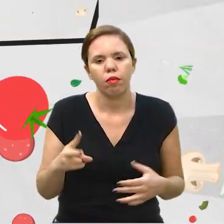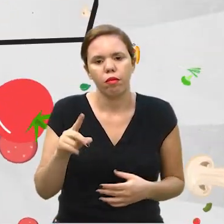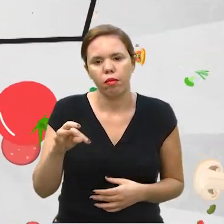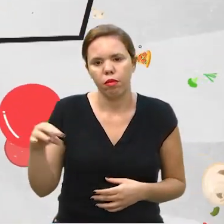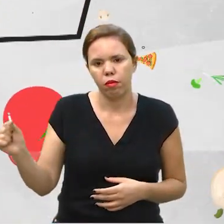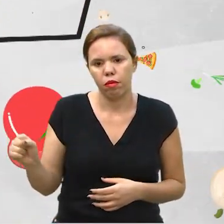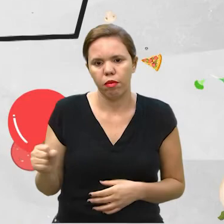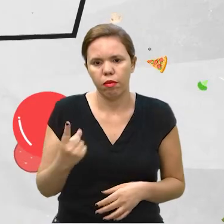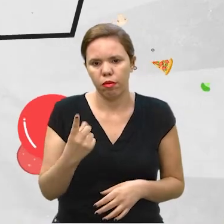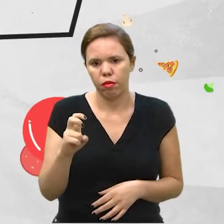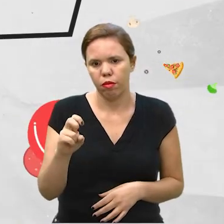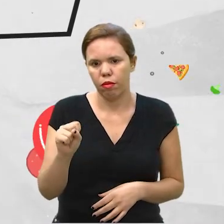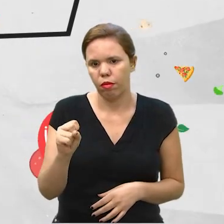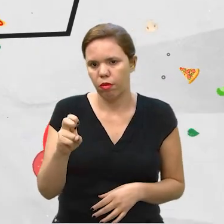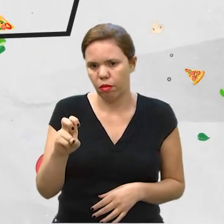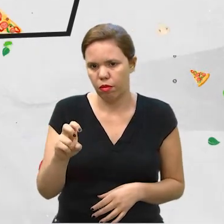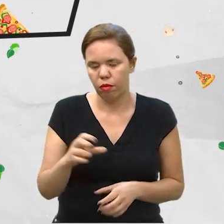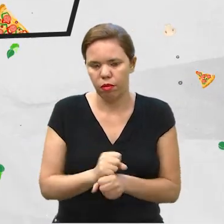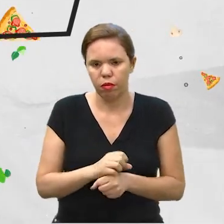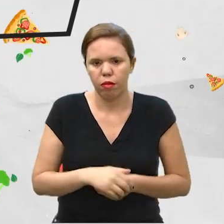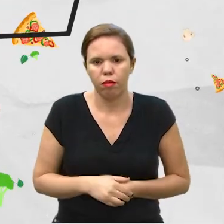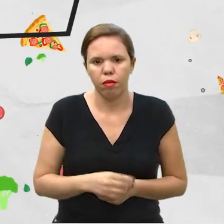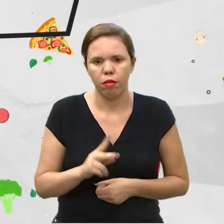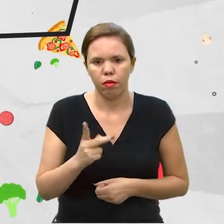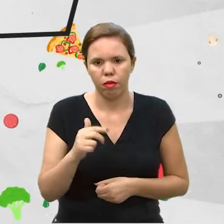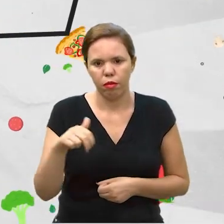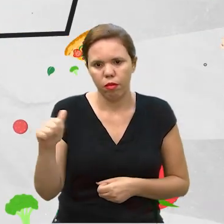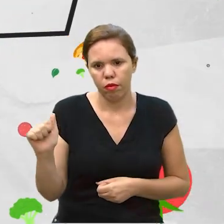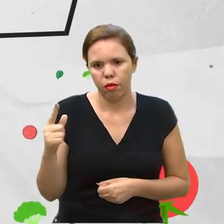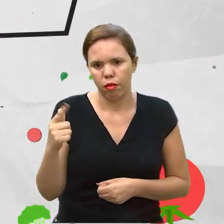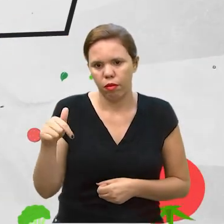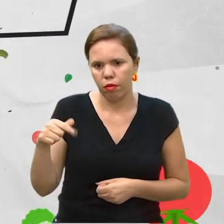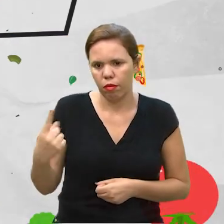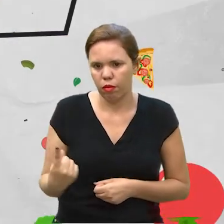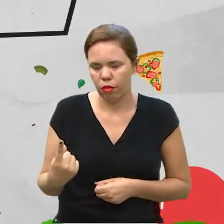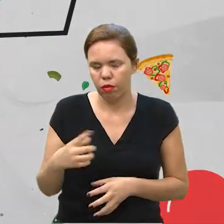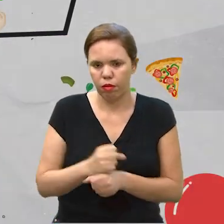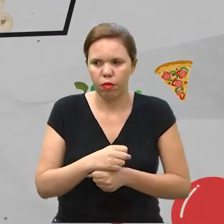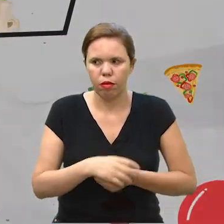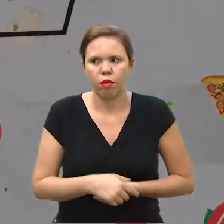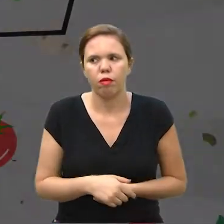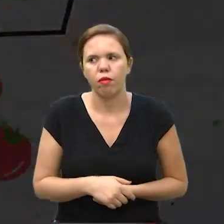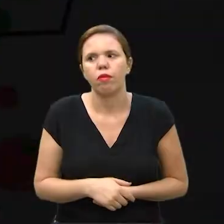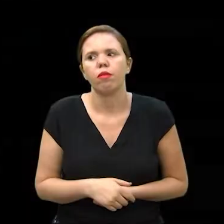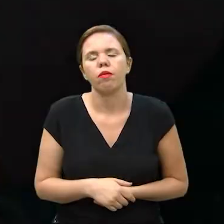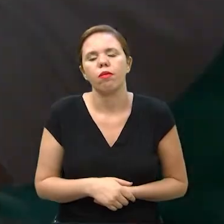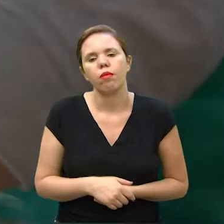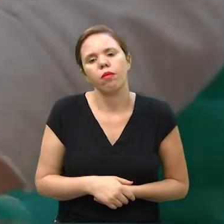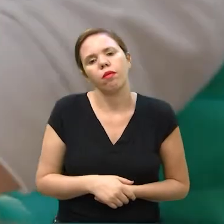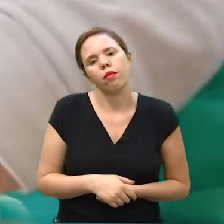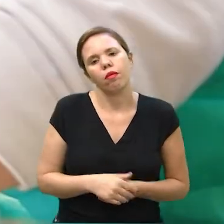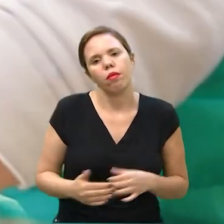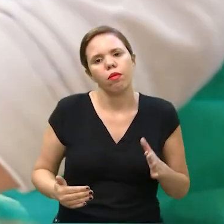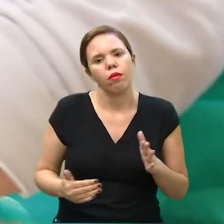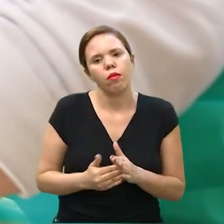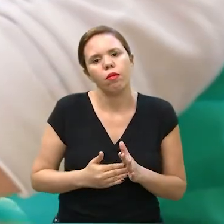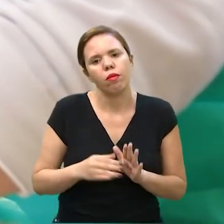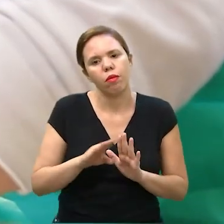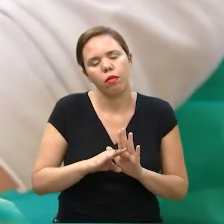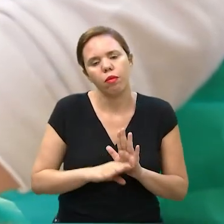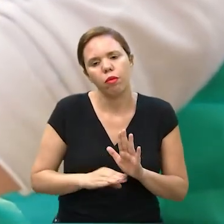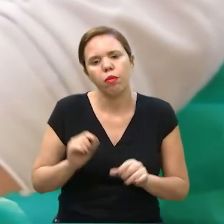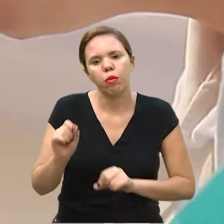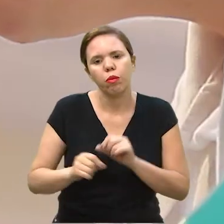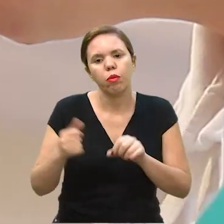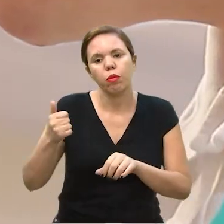Vanessa obteve 185 e Hanna conseguiu 171 pontos. No último episódio, quem